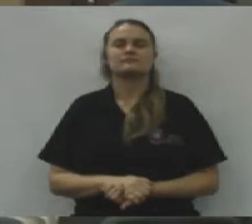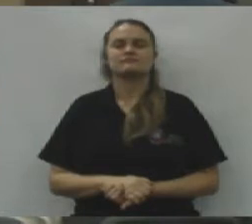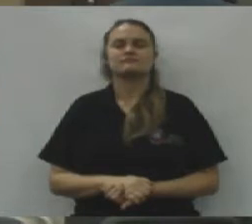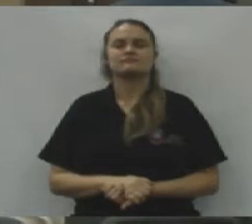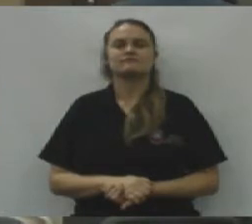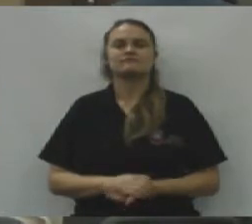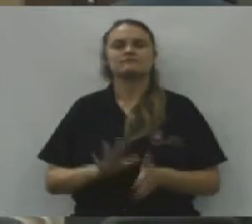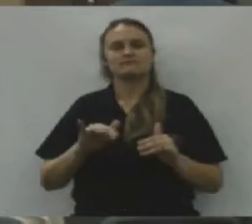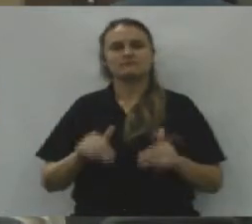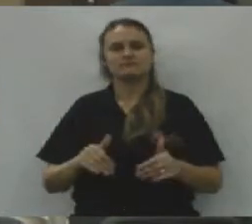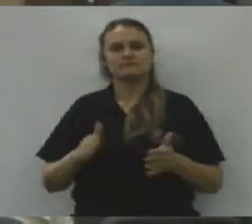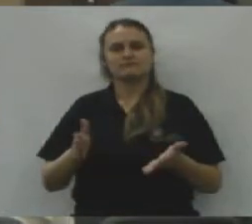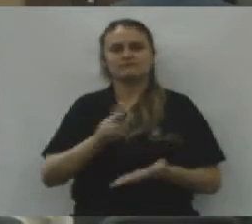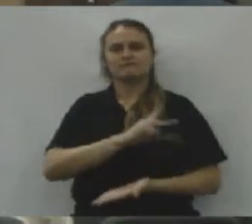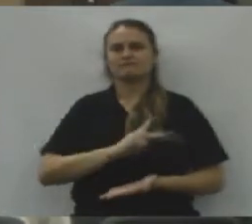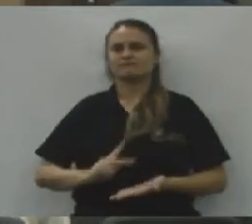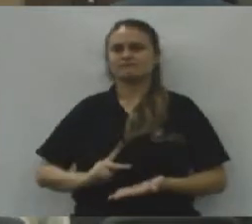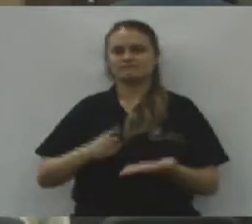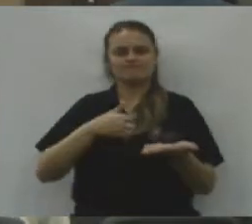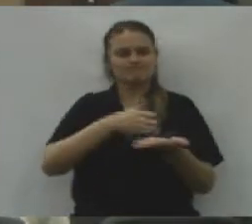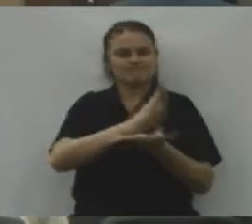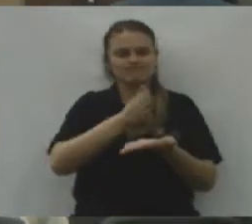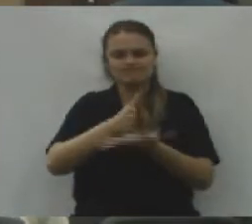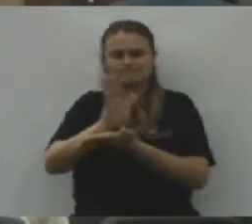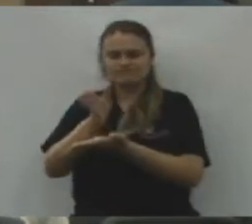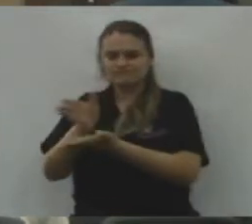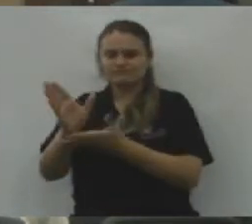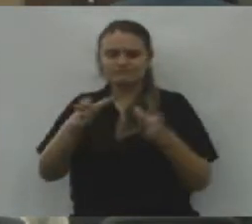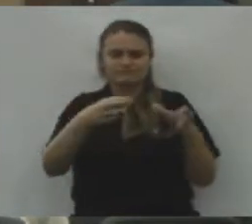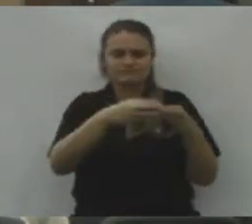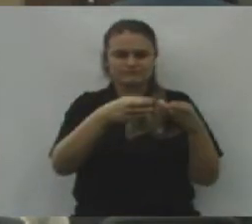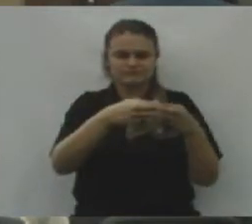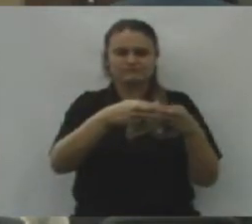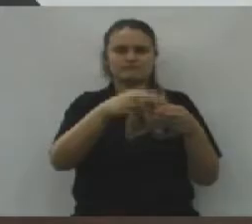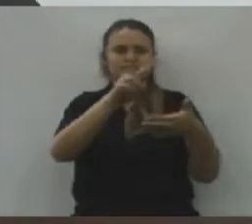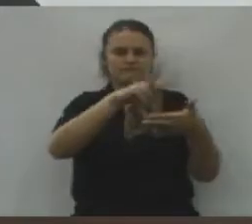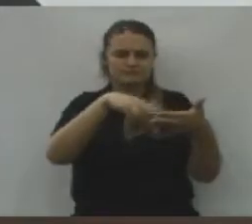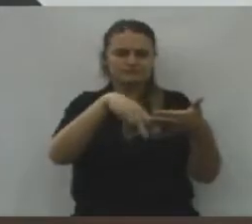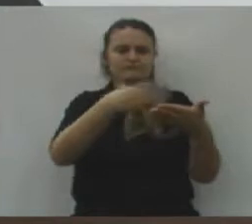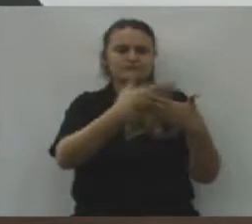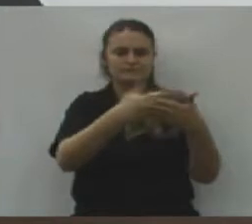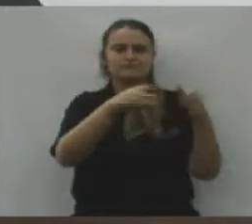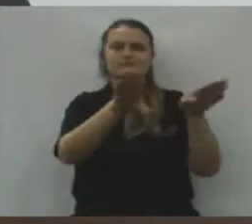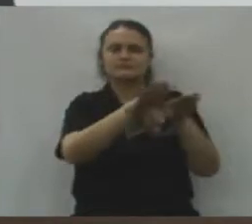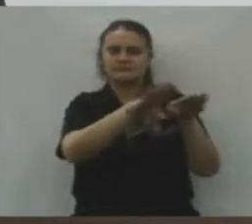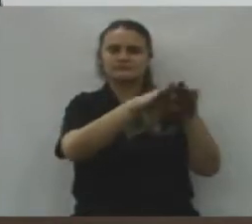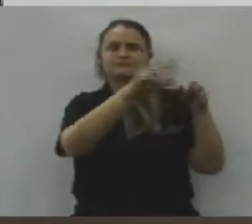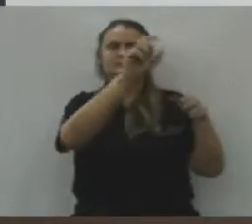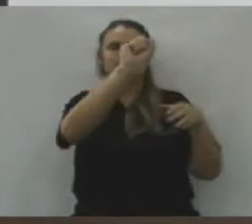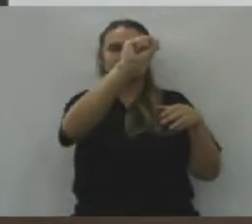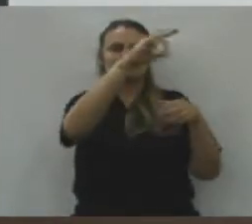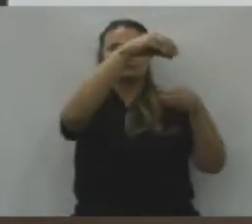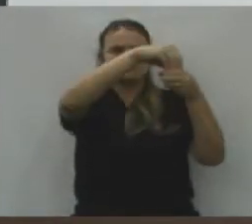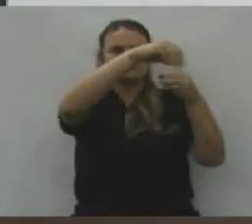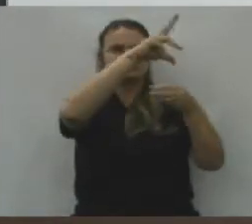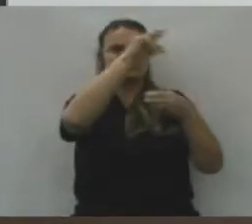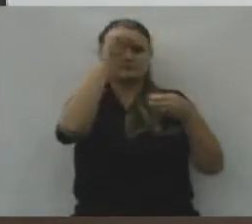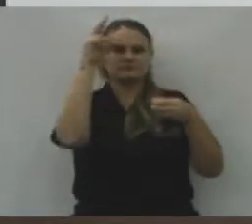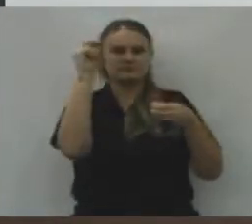Fim do expediente, então, esta presidência despacha as indicações aos órgãos competentes e os projetos que deram entrada